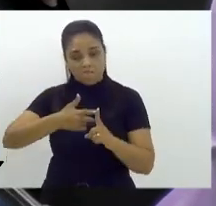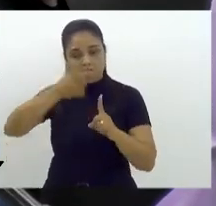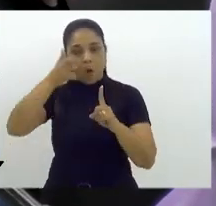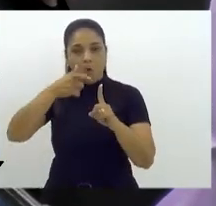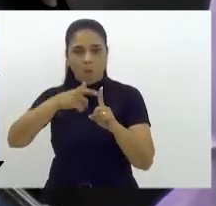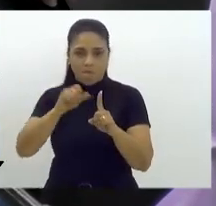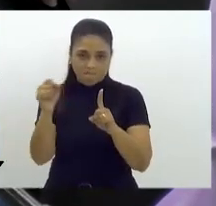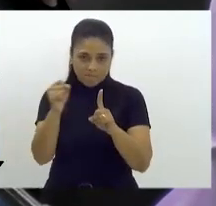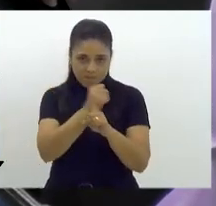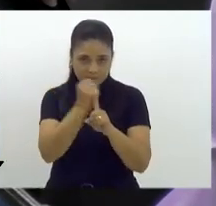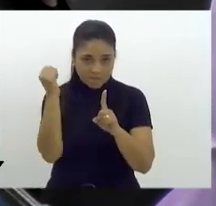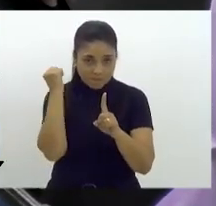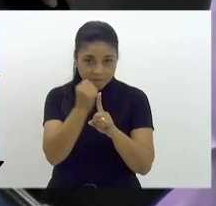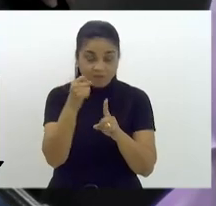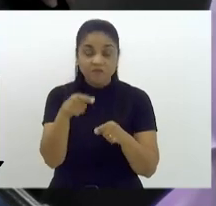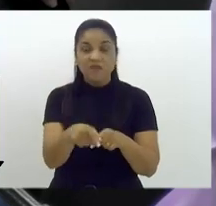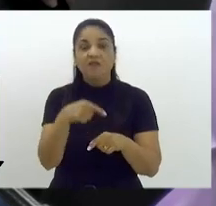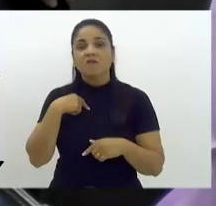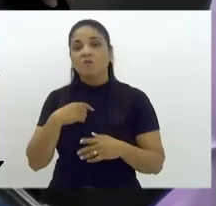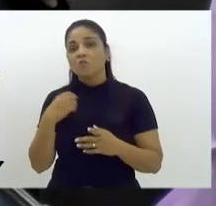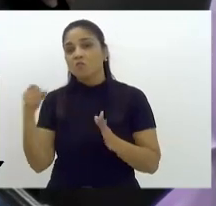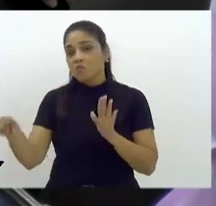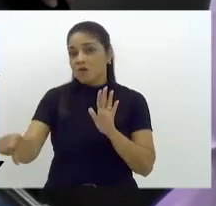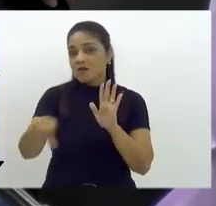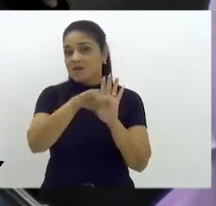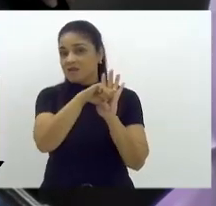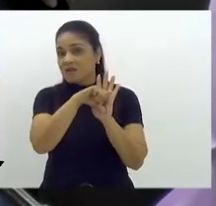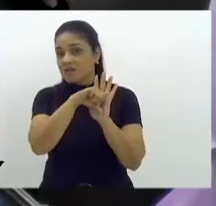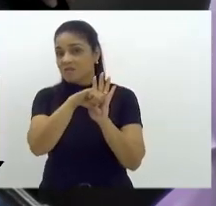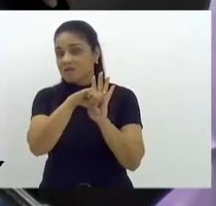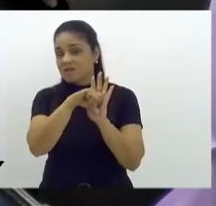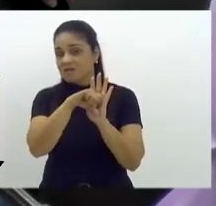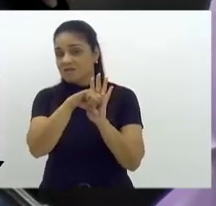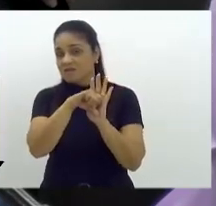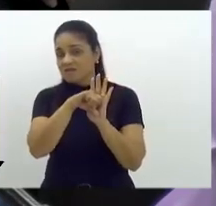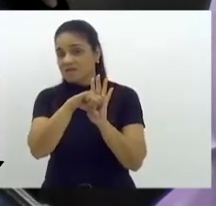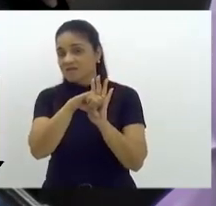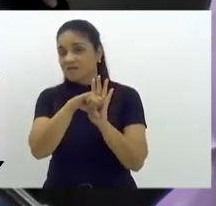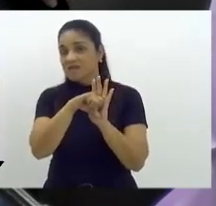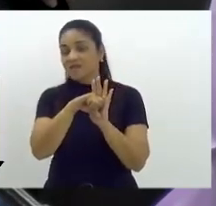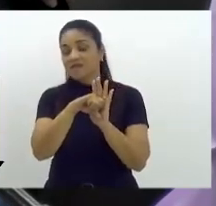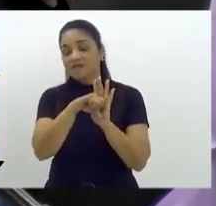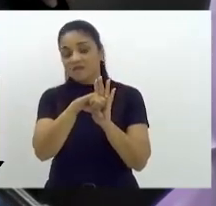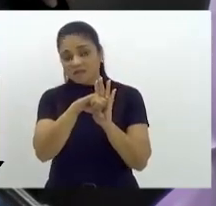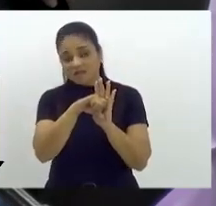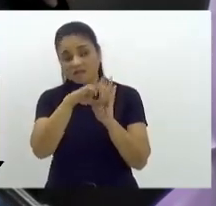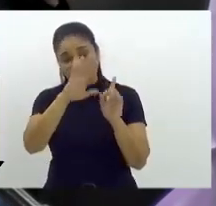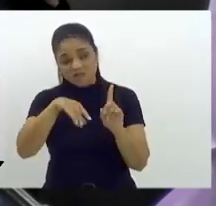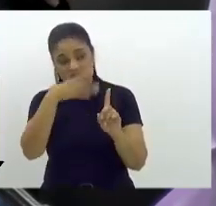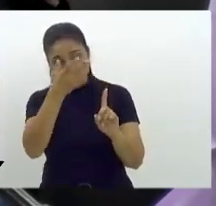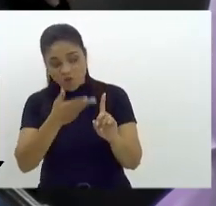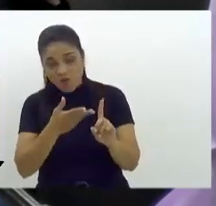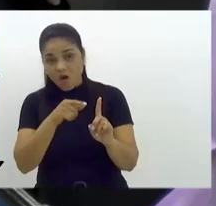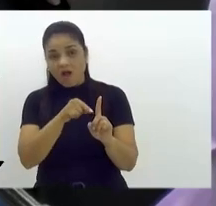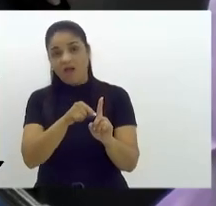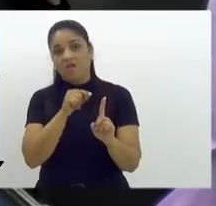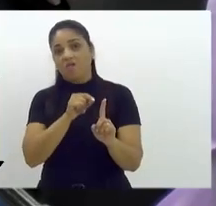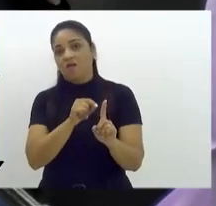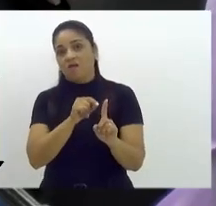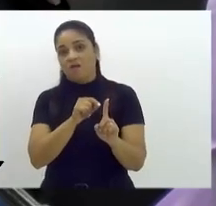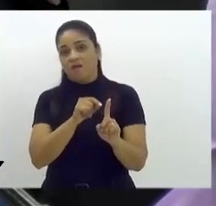o crime de honra ele fala é um substantivo feminino mas a honra é um significado masculino